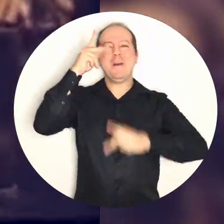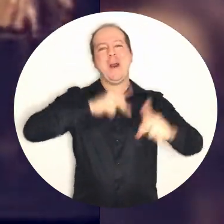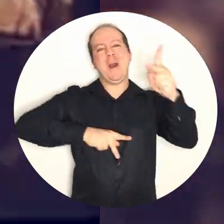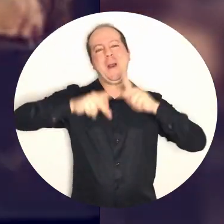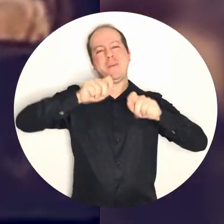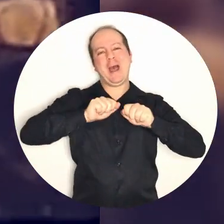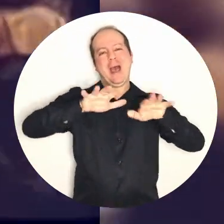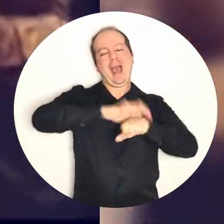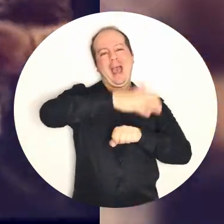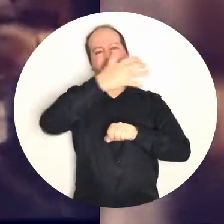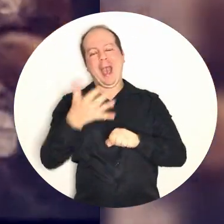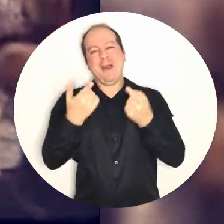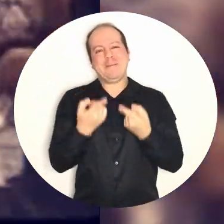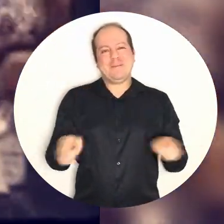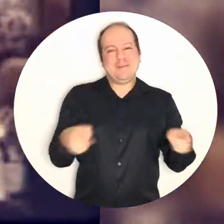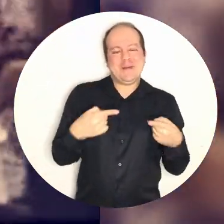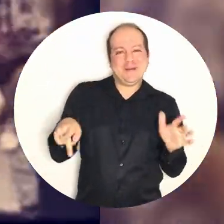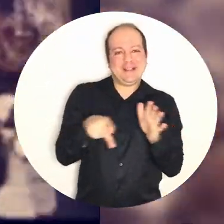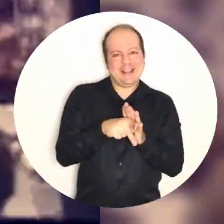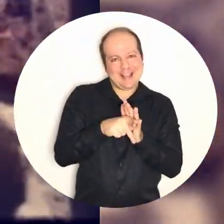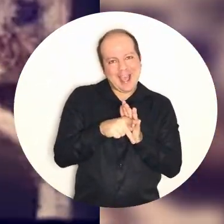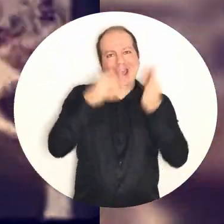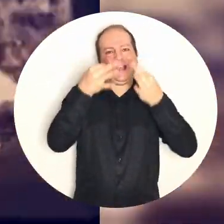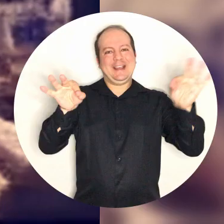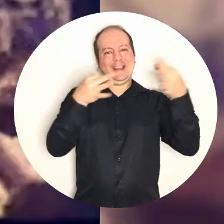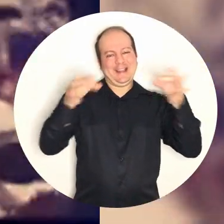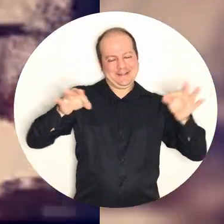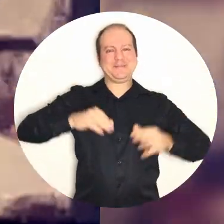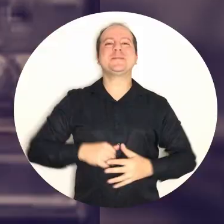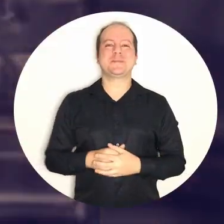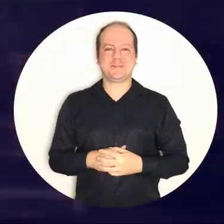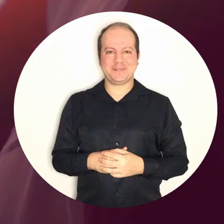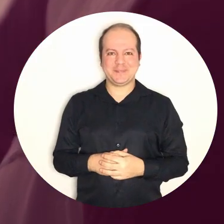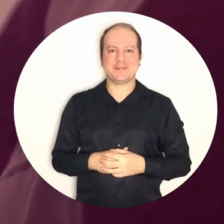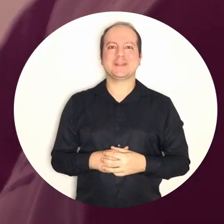popularizar ainda mais a música de concerto.